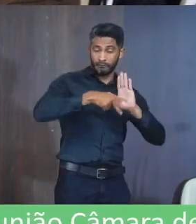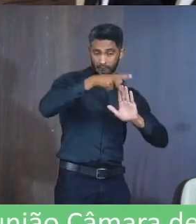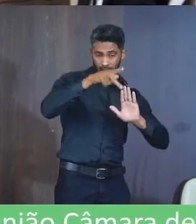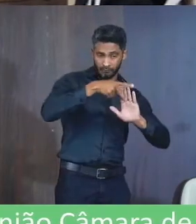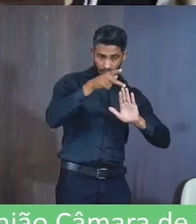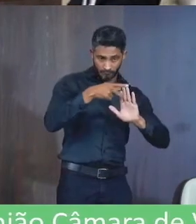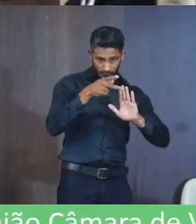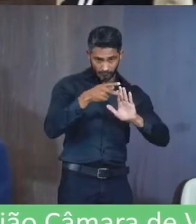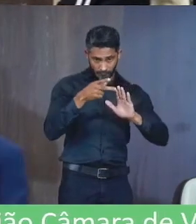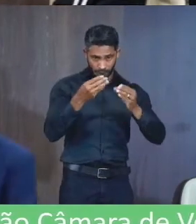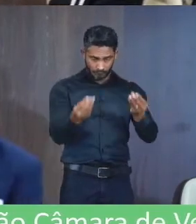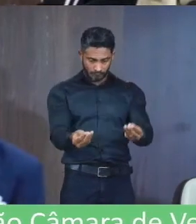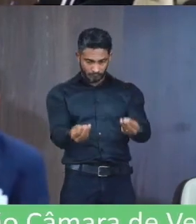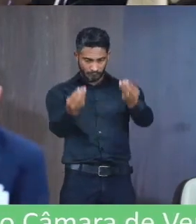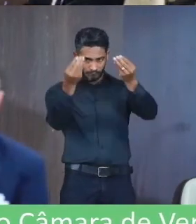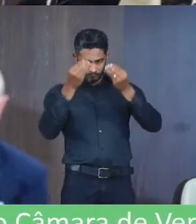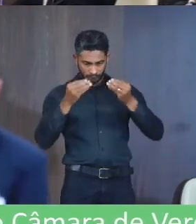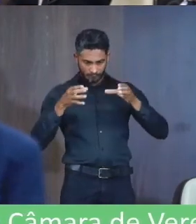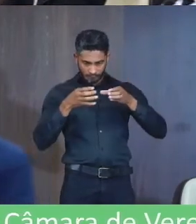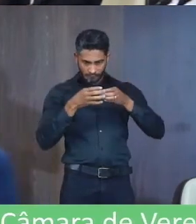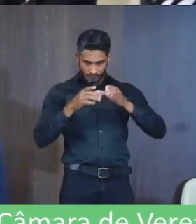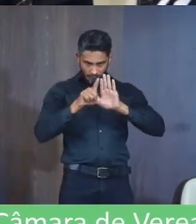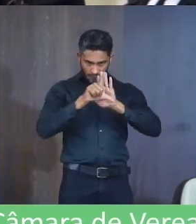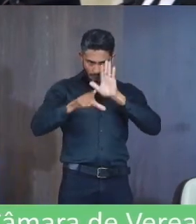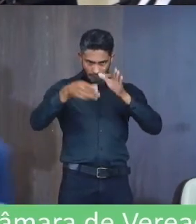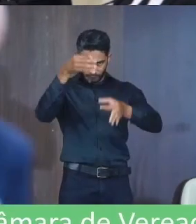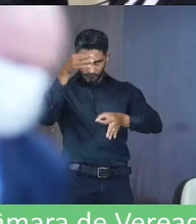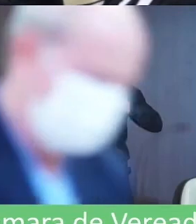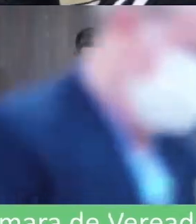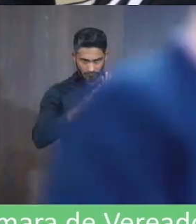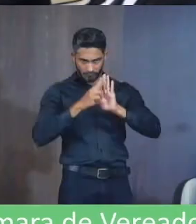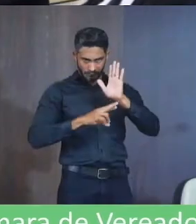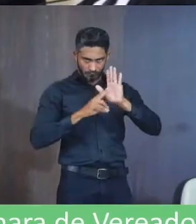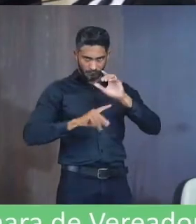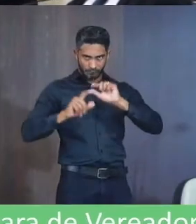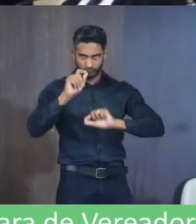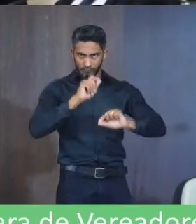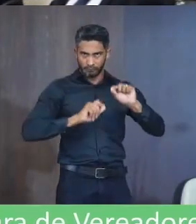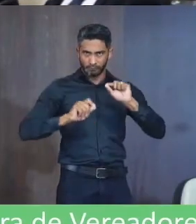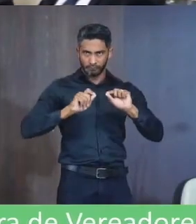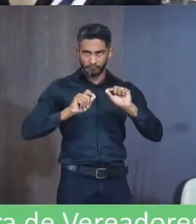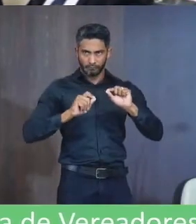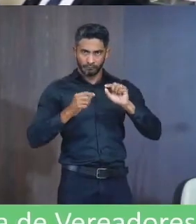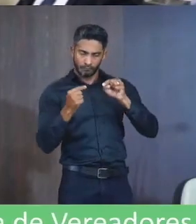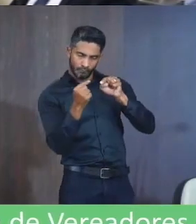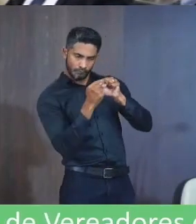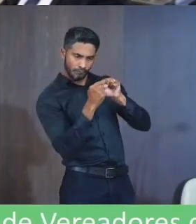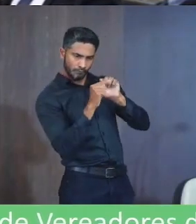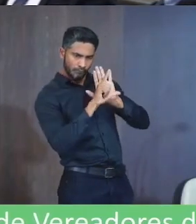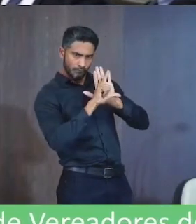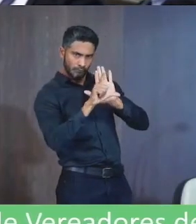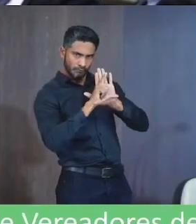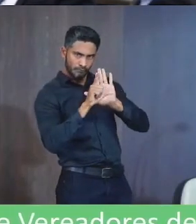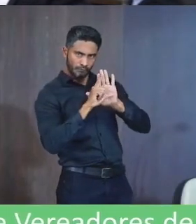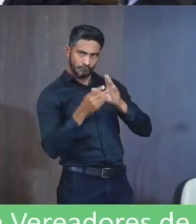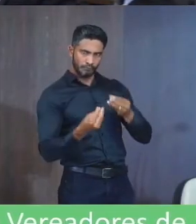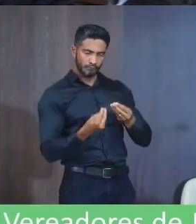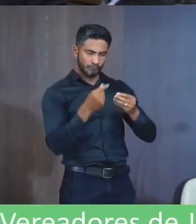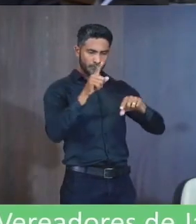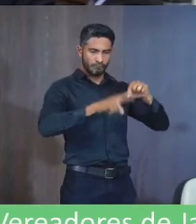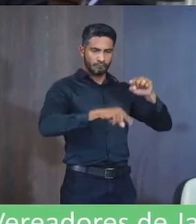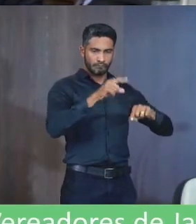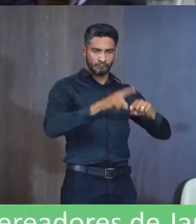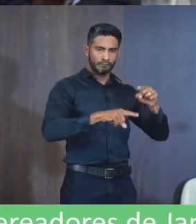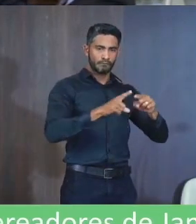projeto A comissão De legislação Justiça E redação Afim de que Segundo a técnica Legislativa Seja dada A